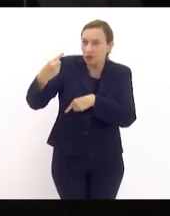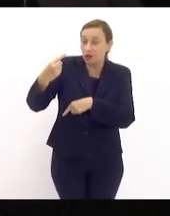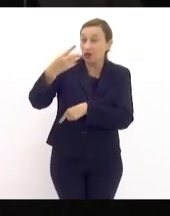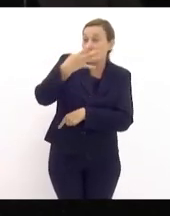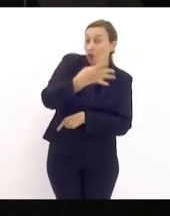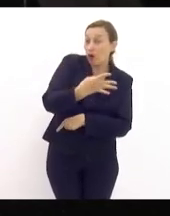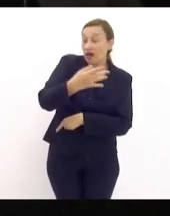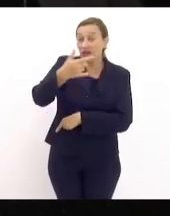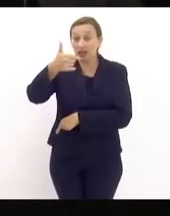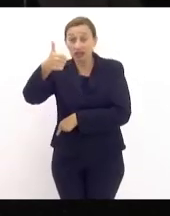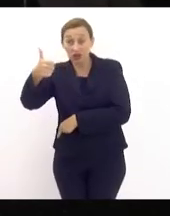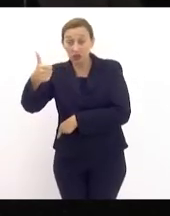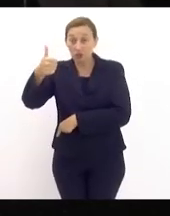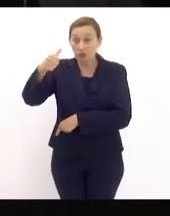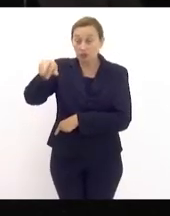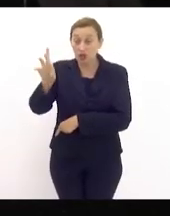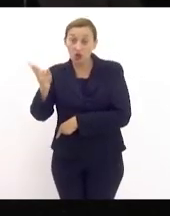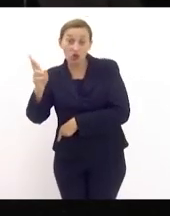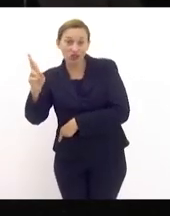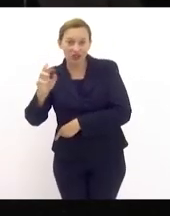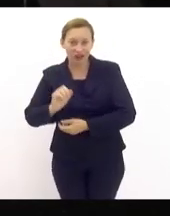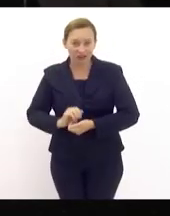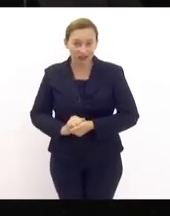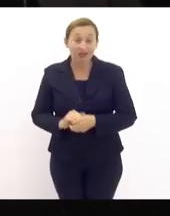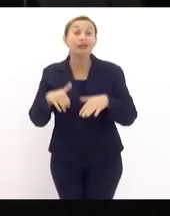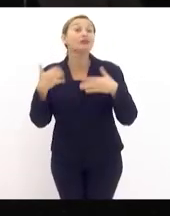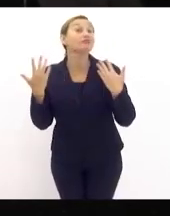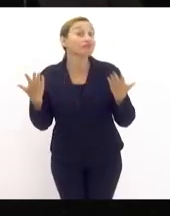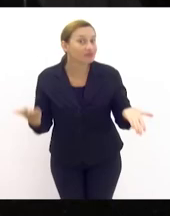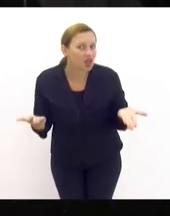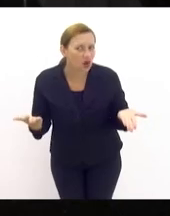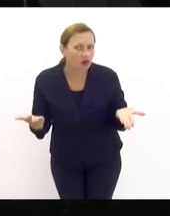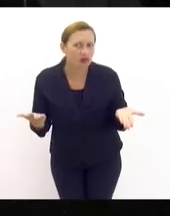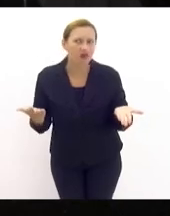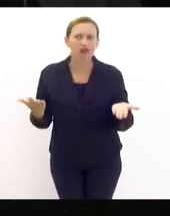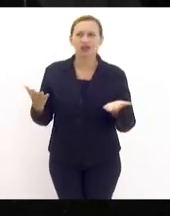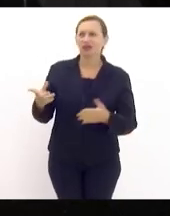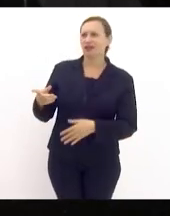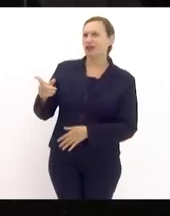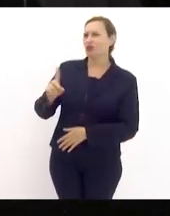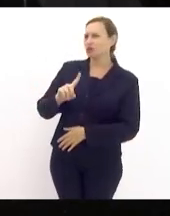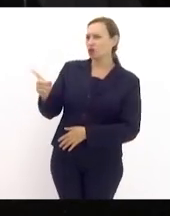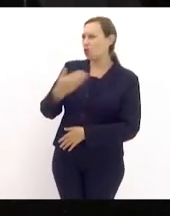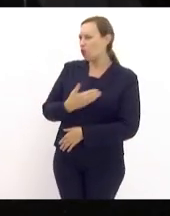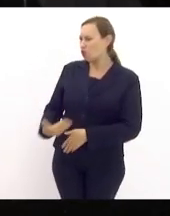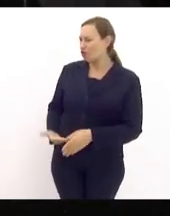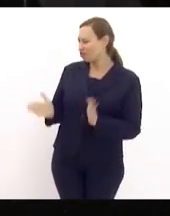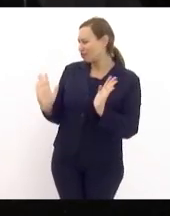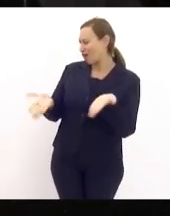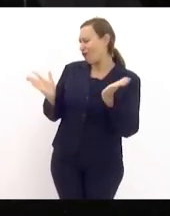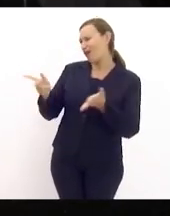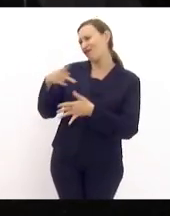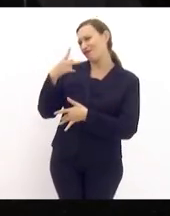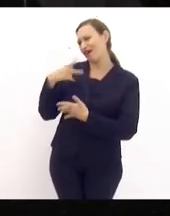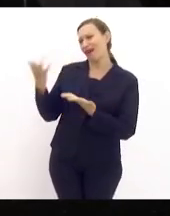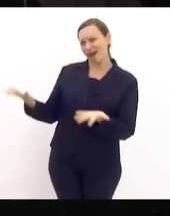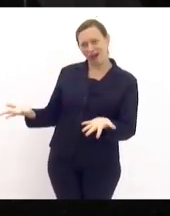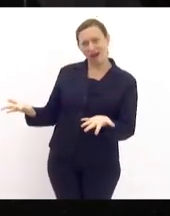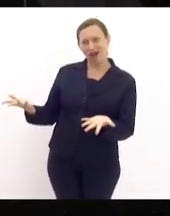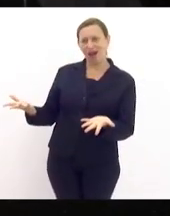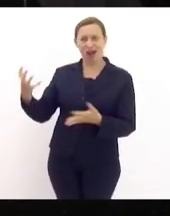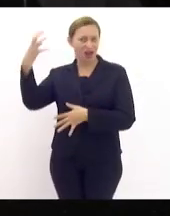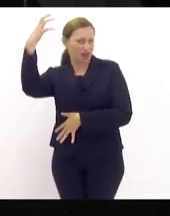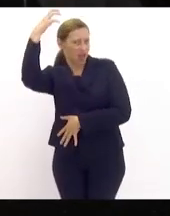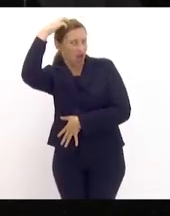bilhões de reais. Então, não cabe para o desgoverno atual querer colocar a